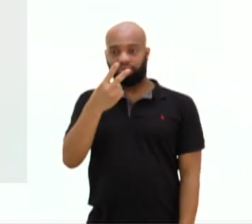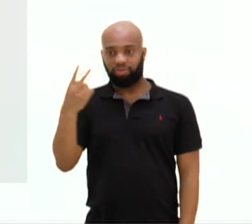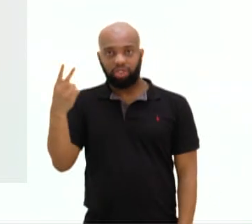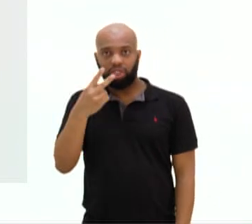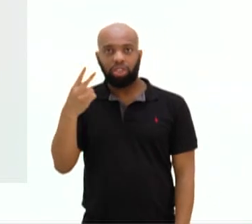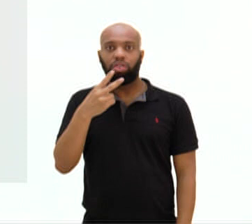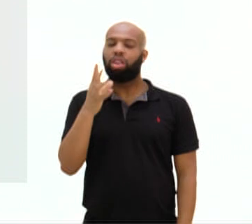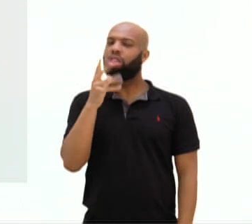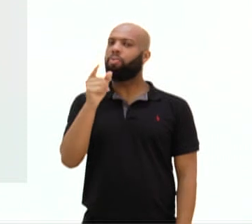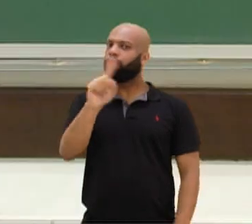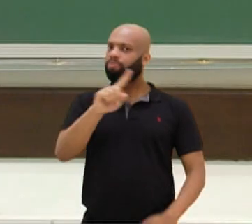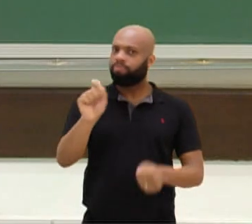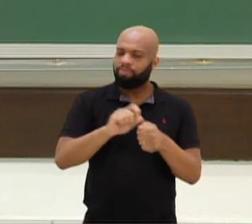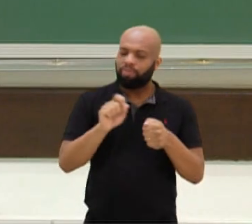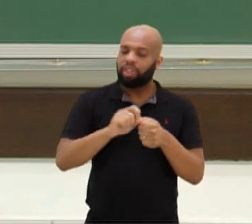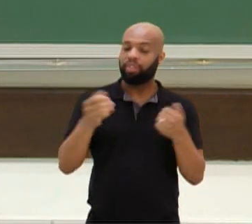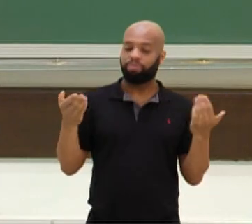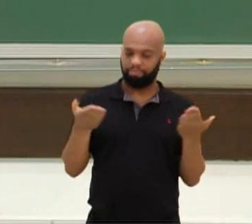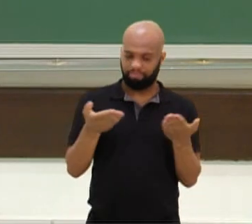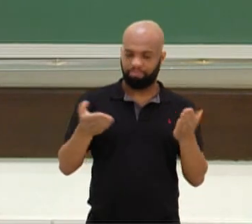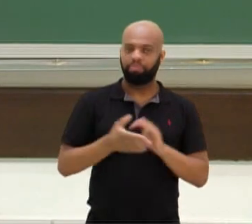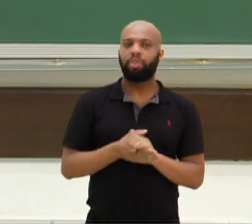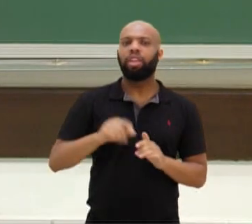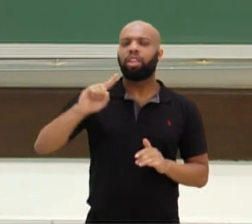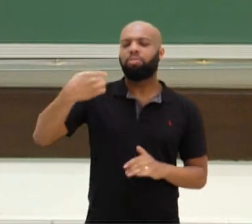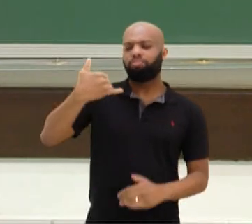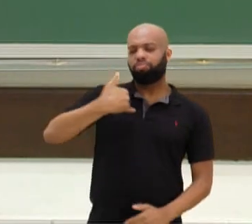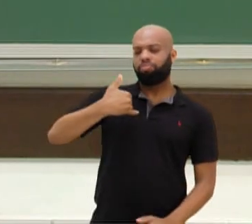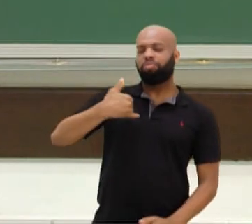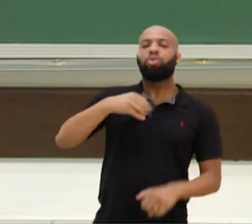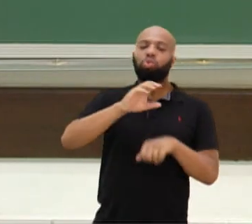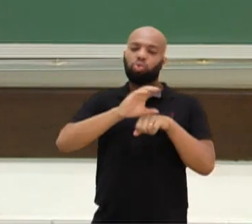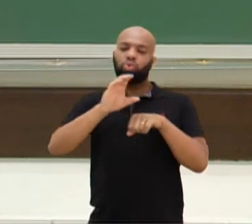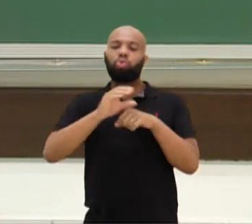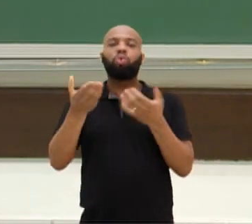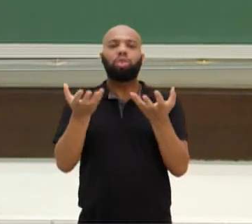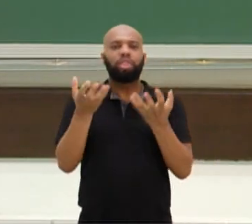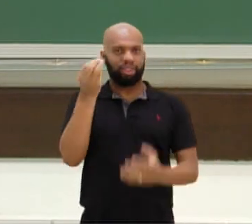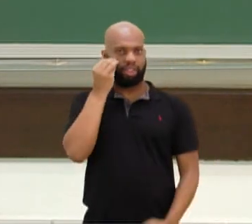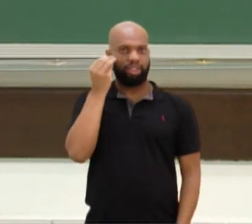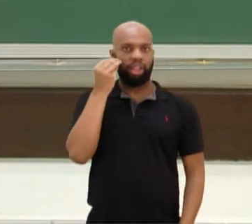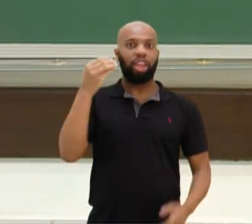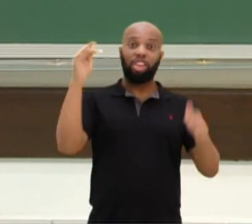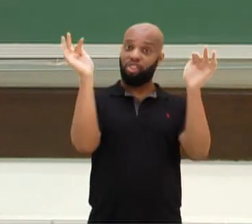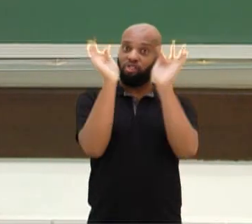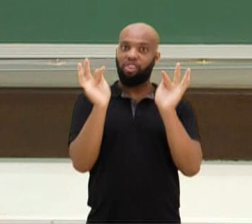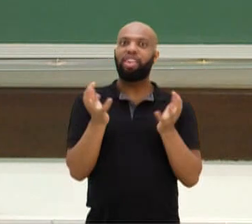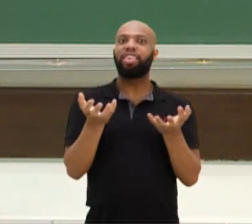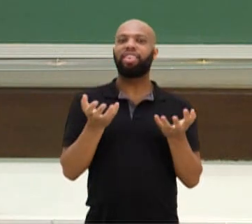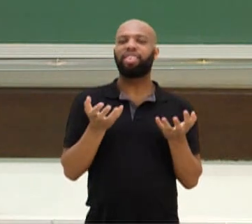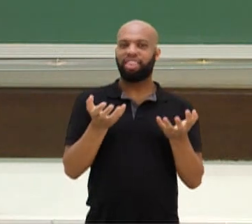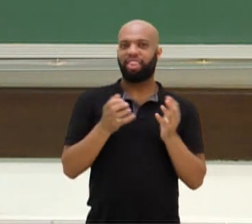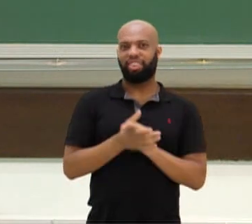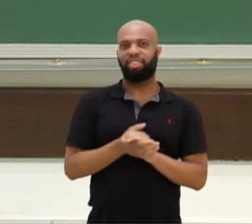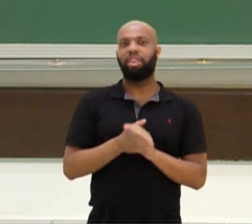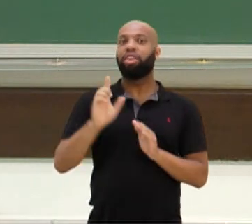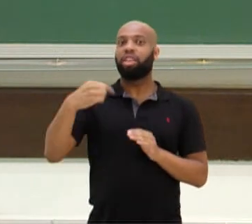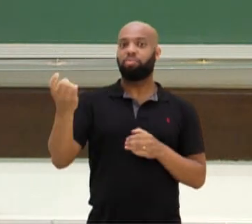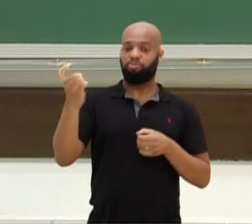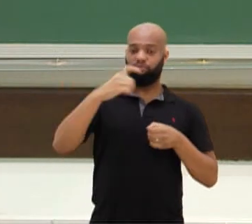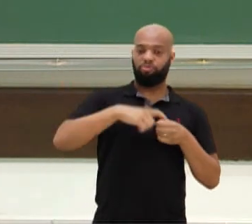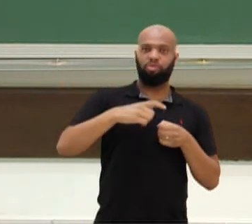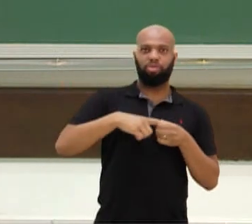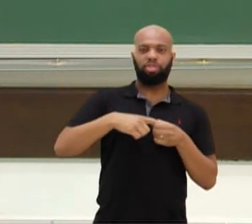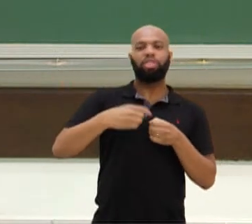não enrolem, façam bonitinho lá. E depois vocês me contam os cursos que vocês vão tentar, porque eu fico bem feliz em saber. Depois, lógico, vocês voltam a contar